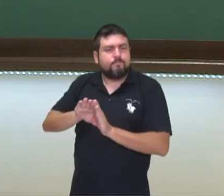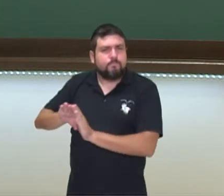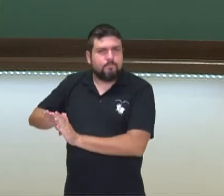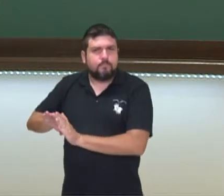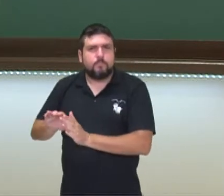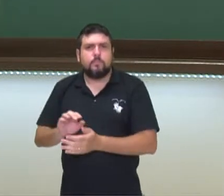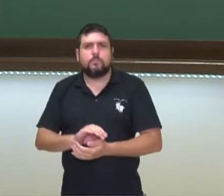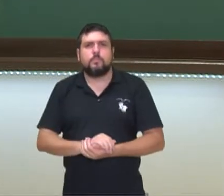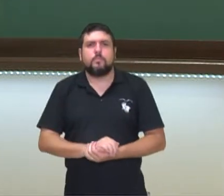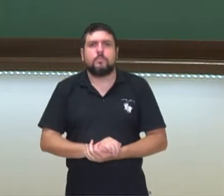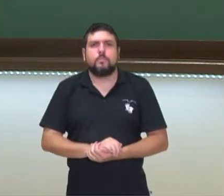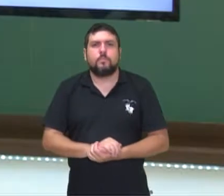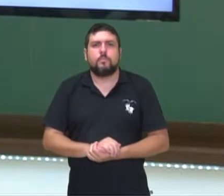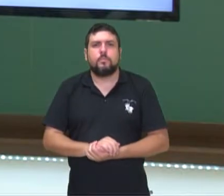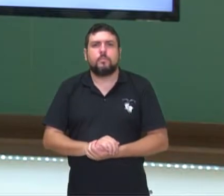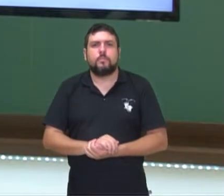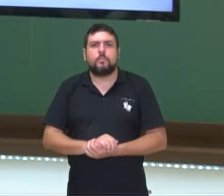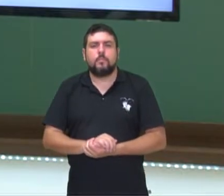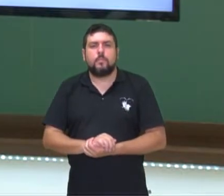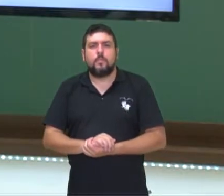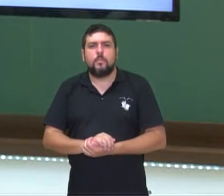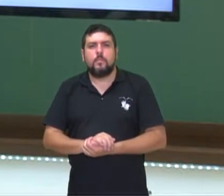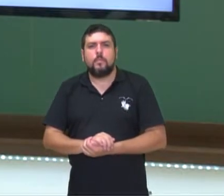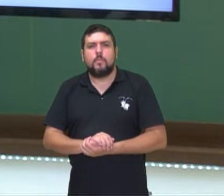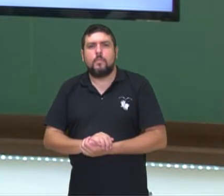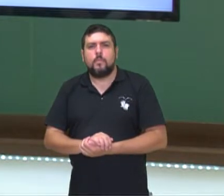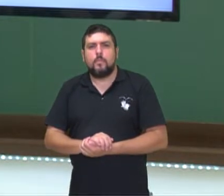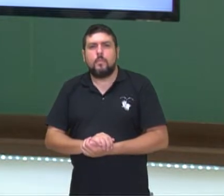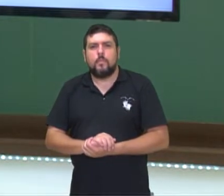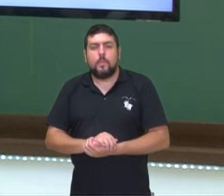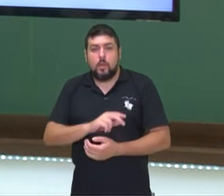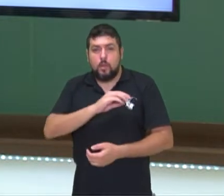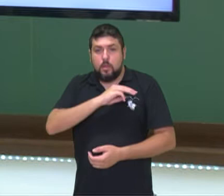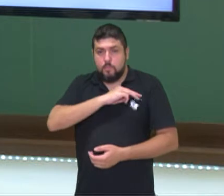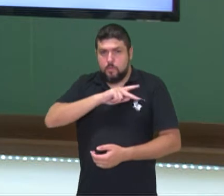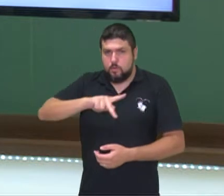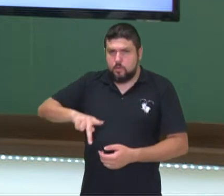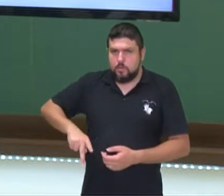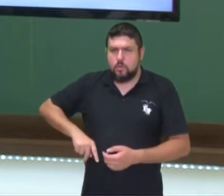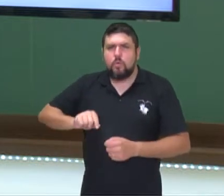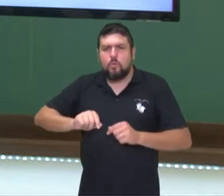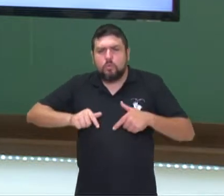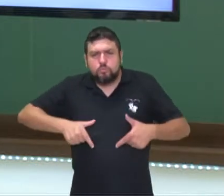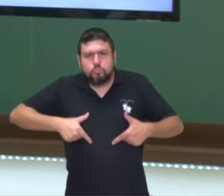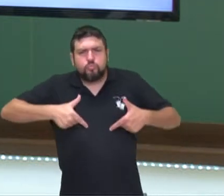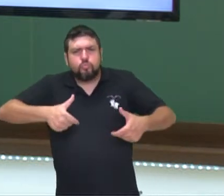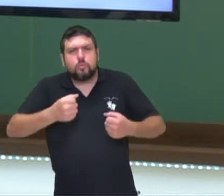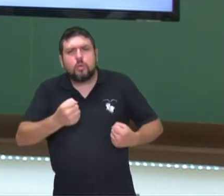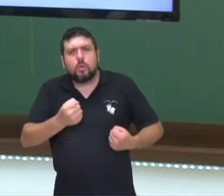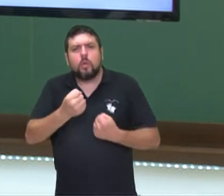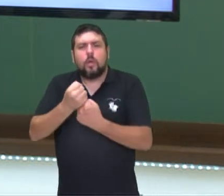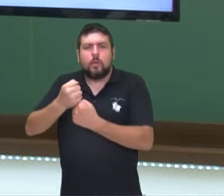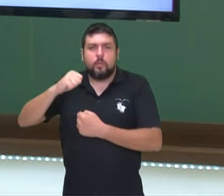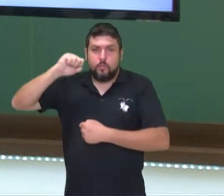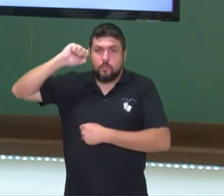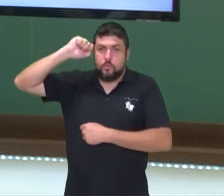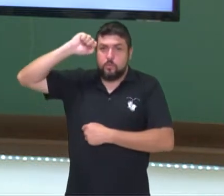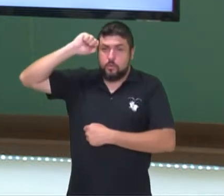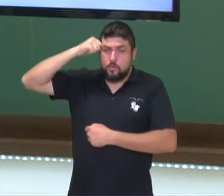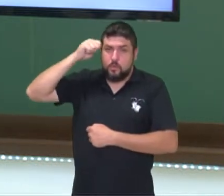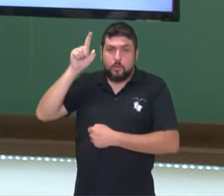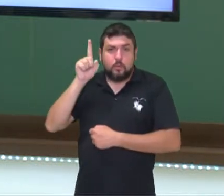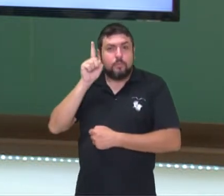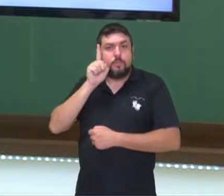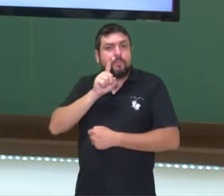Continuando sobre ele foi um ativista nessa luta pelos direitos civis dos negros nos Estados Unidos e defendia